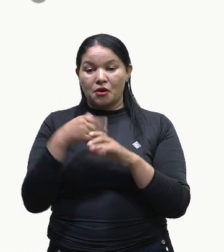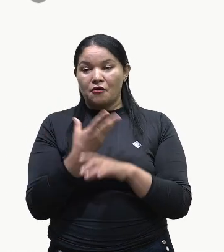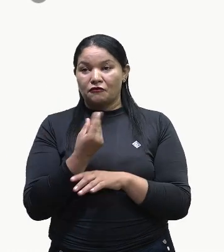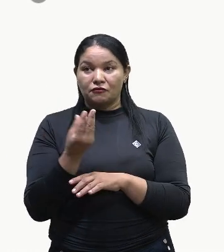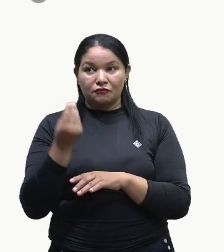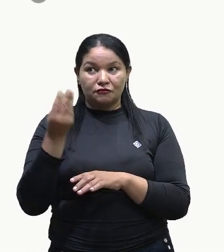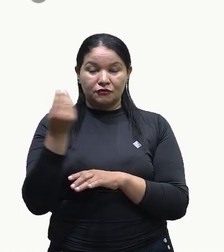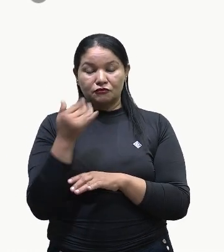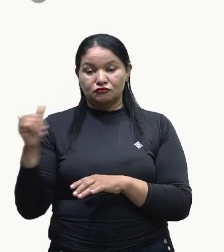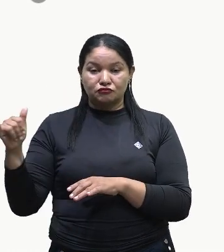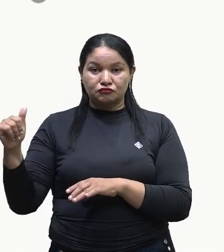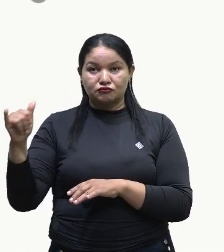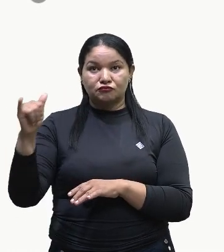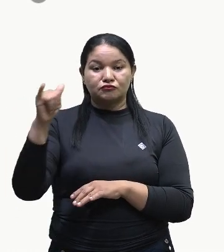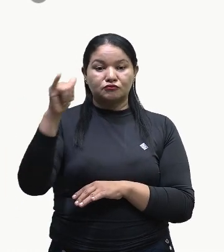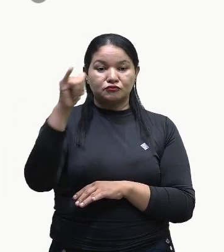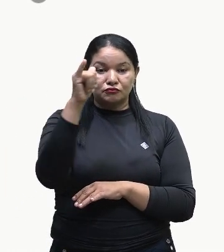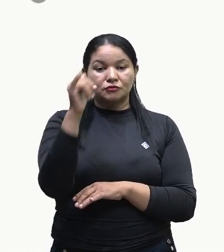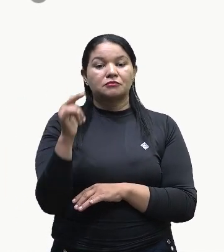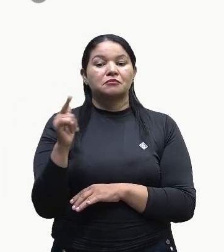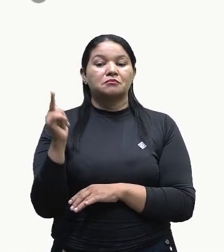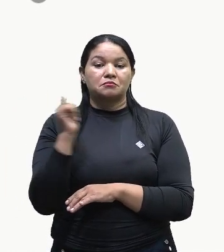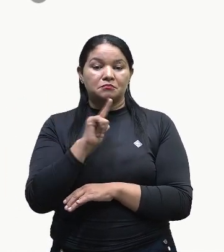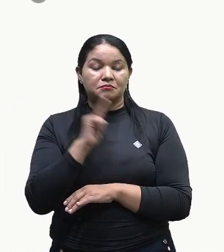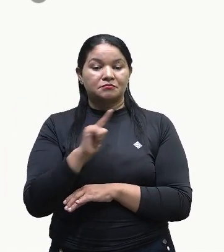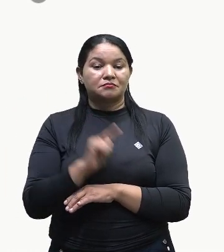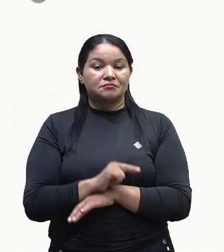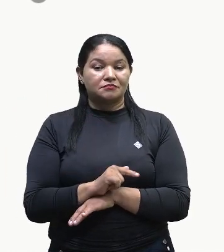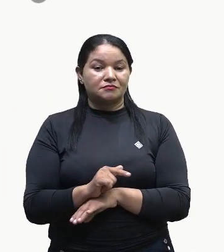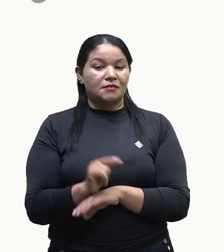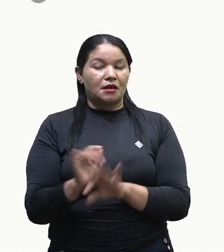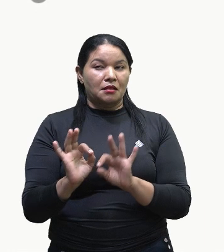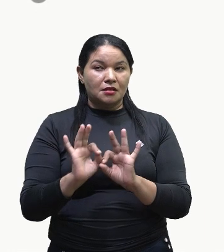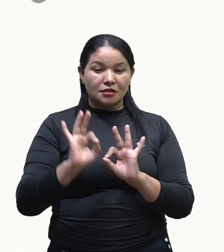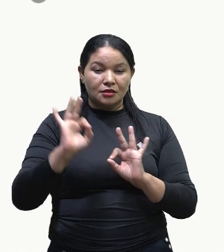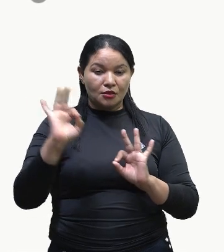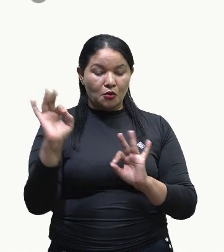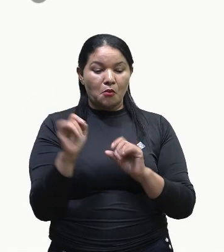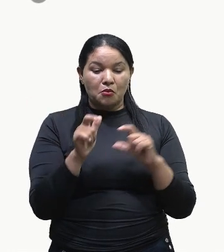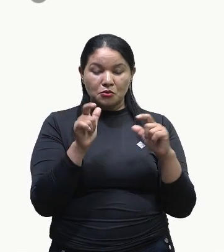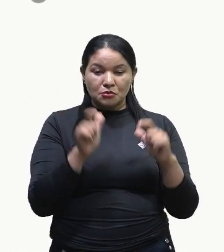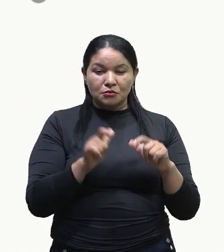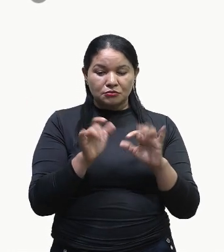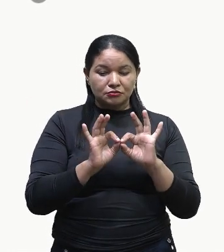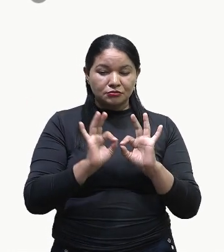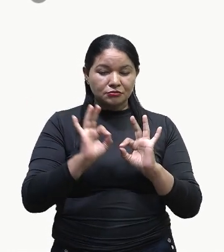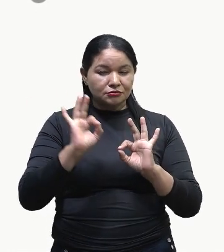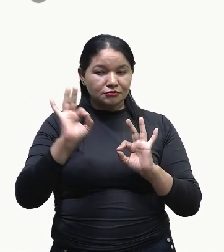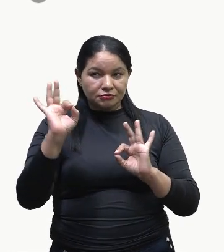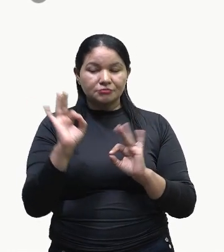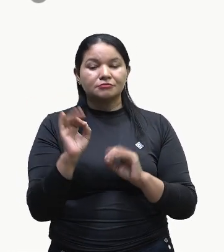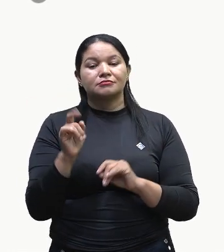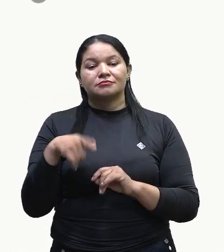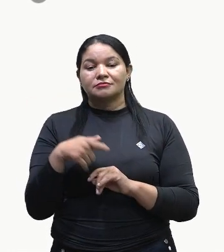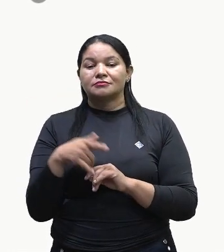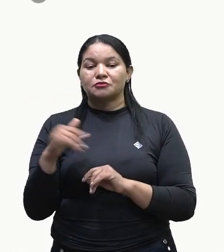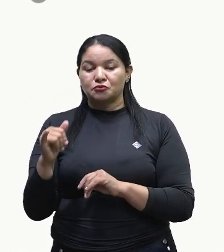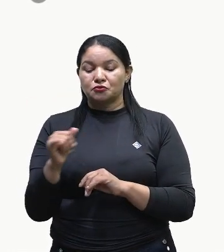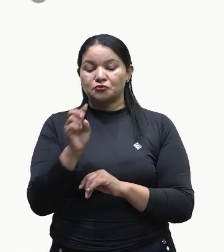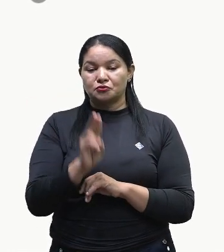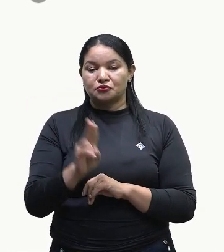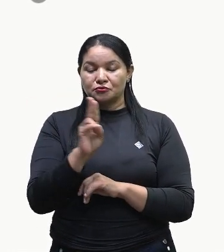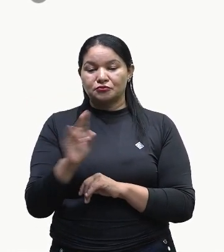já está falando de uma locomoção muito mais longa, né? De lugares que são bem mais